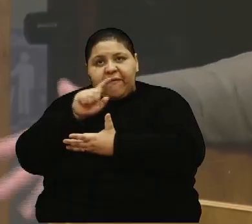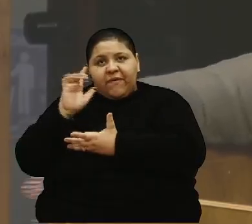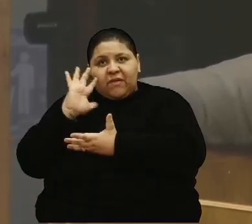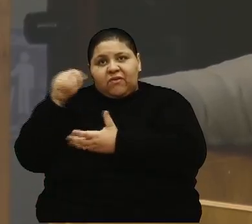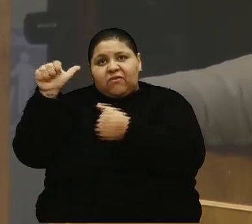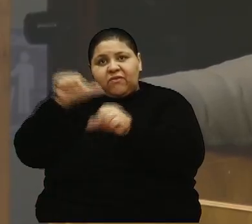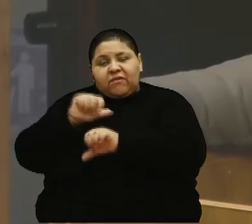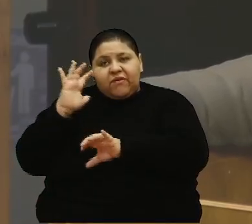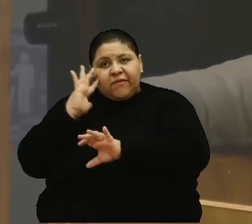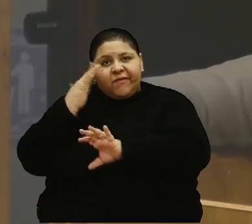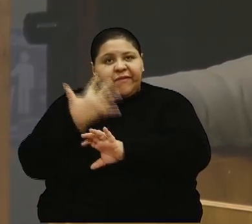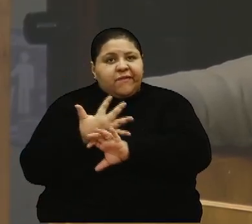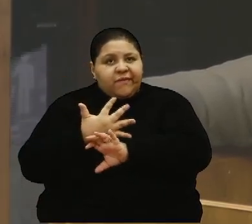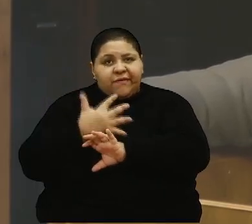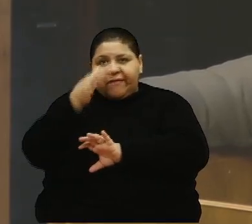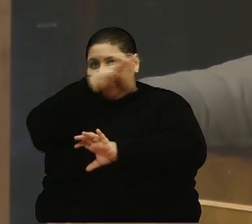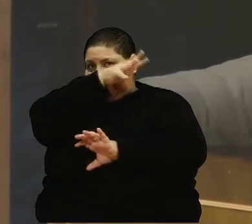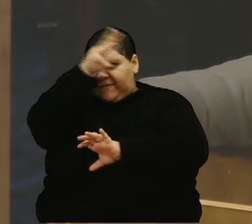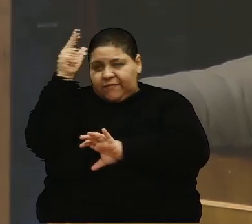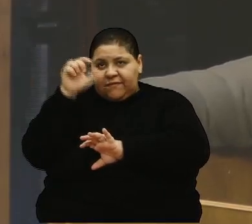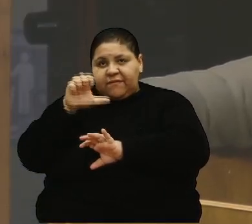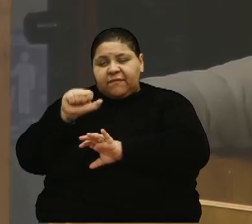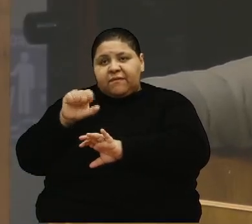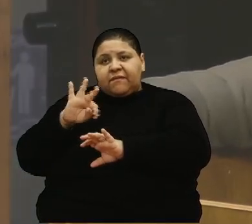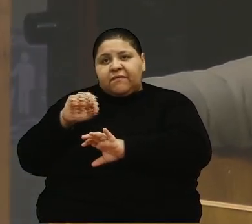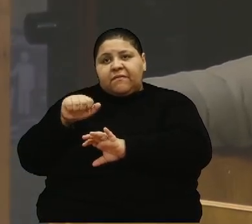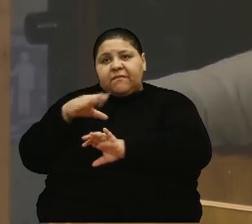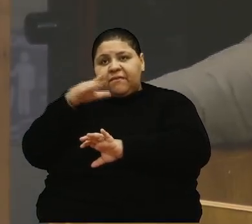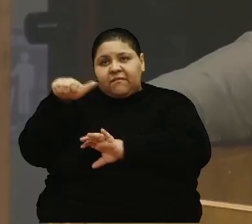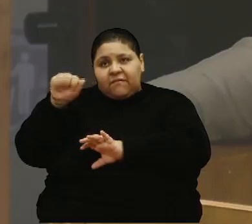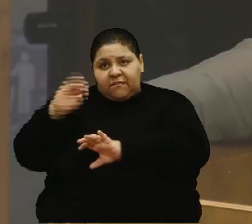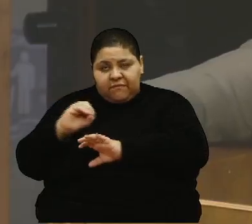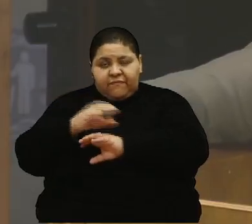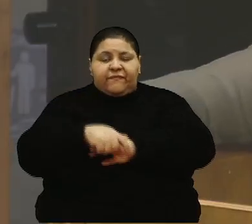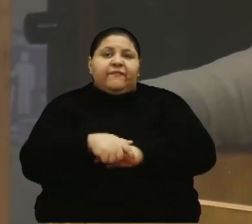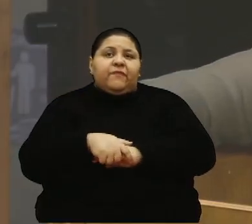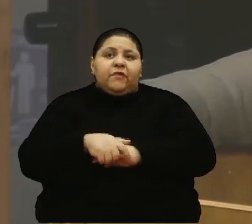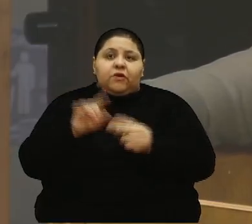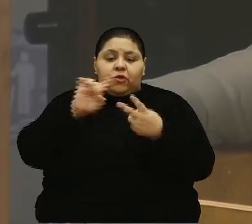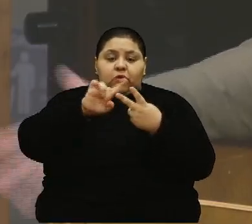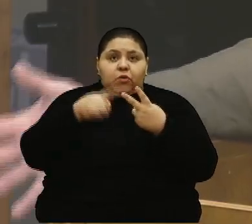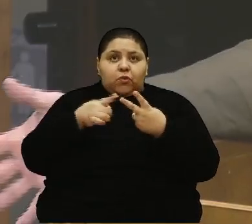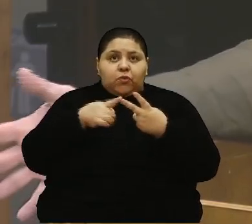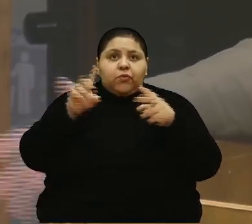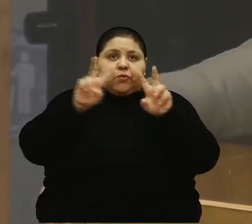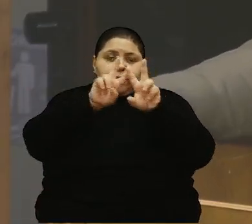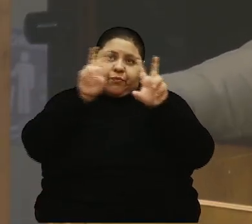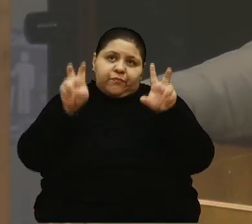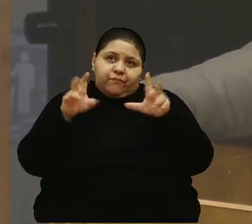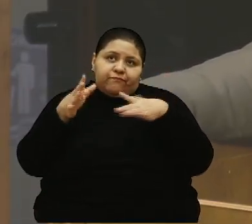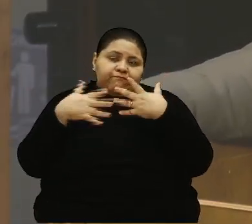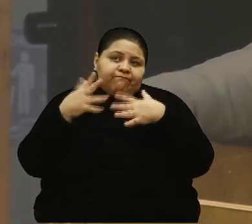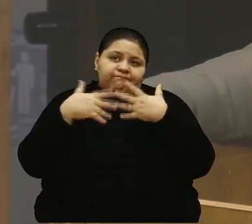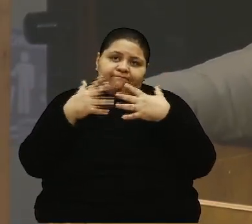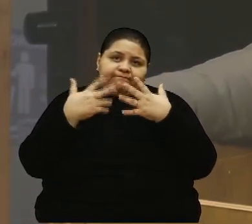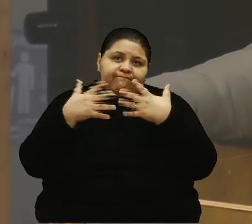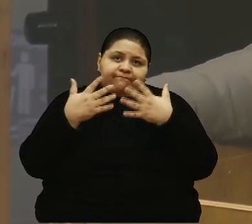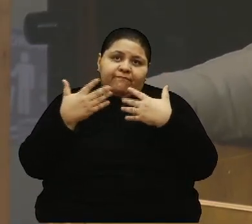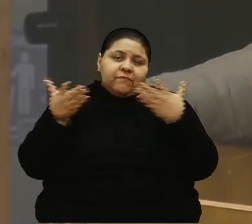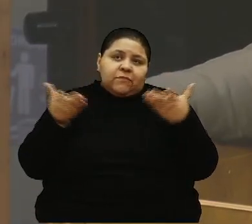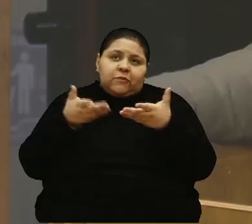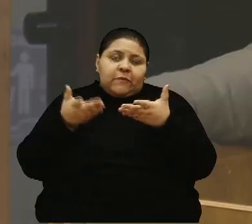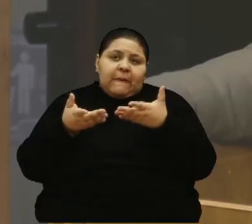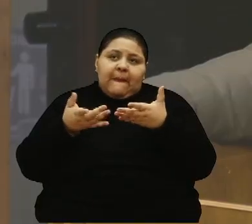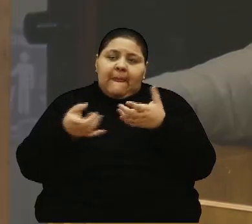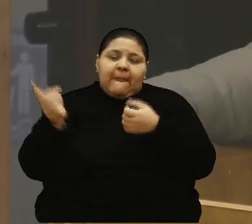que nem aconteceu no município de Estação aqui do Rio Grande do Sul. Um segundo ponto, e vou acabar